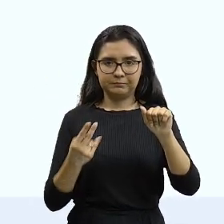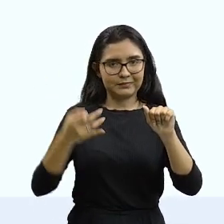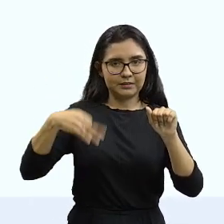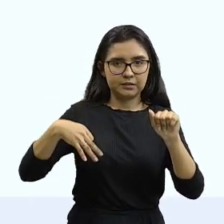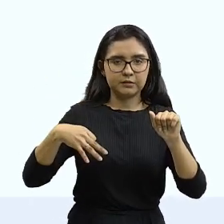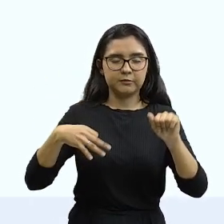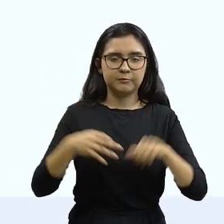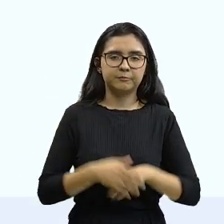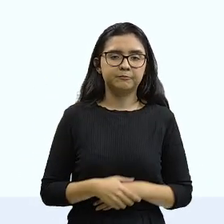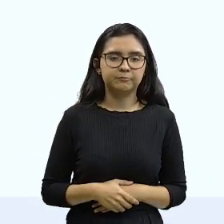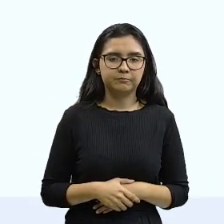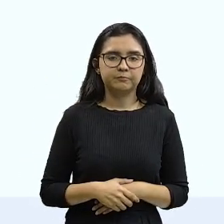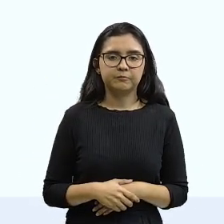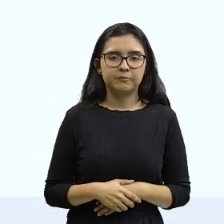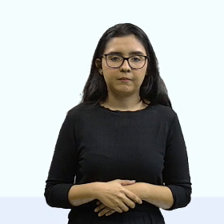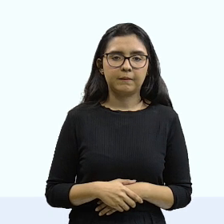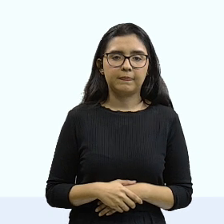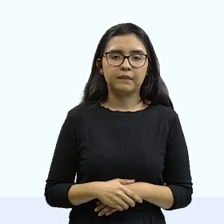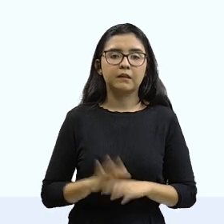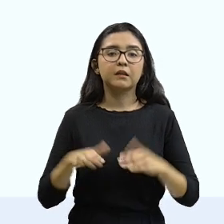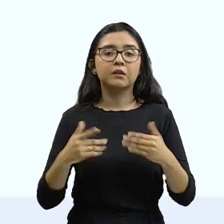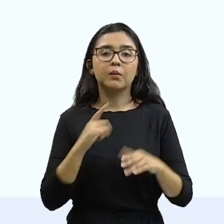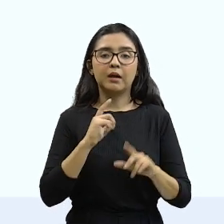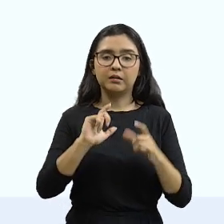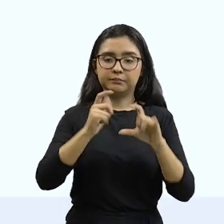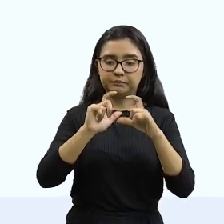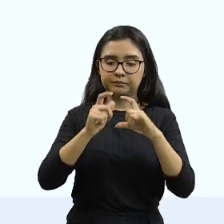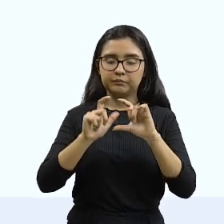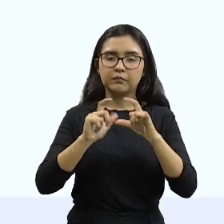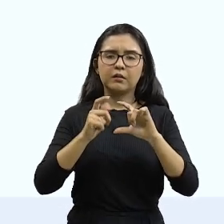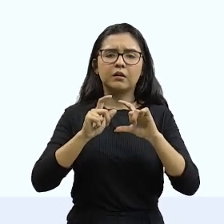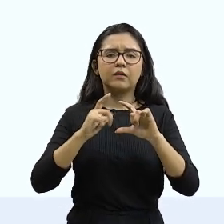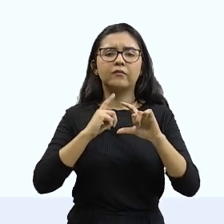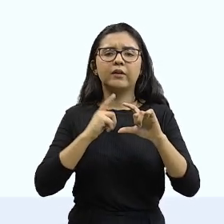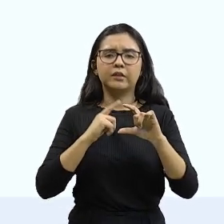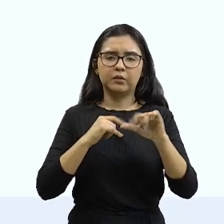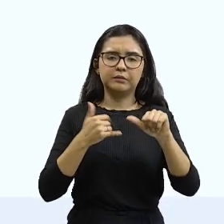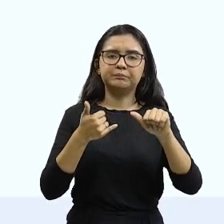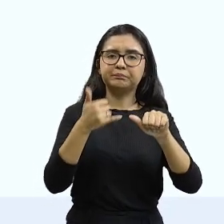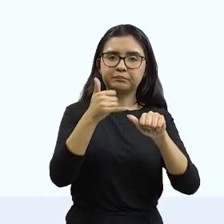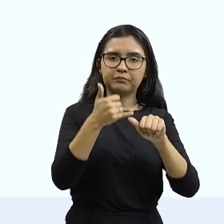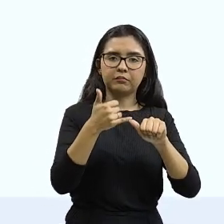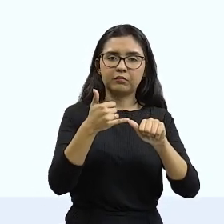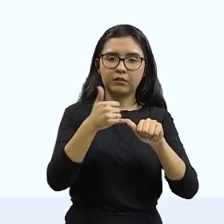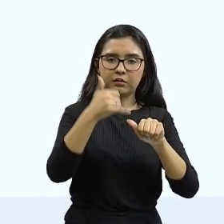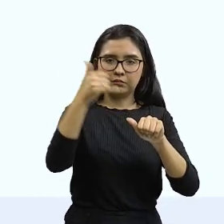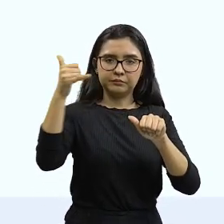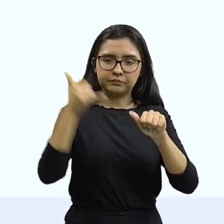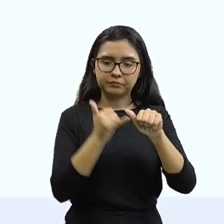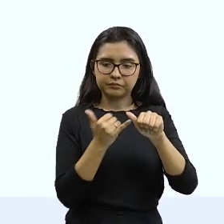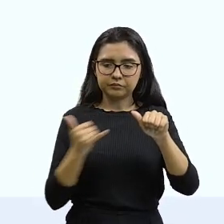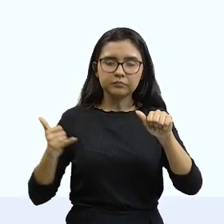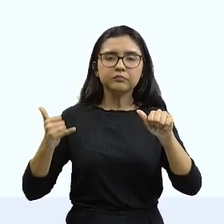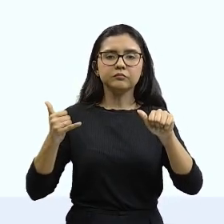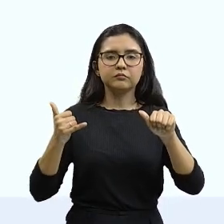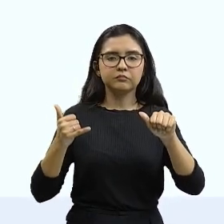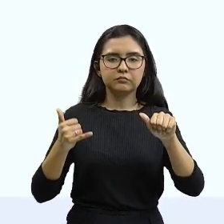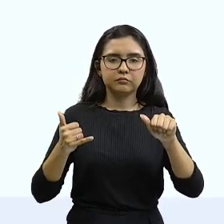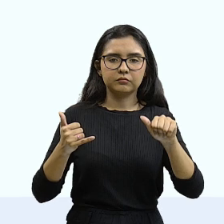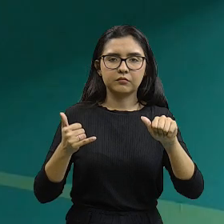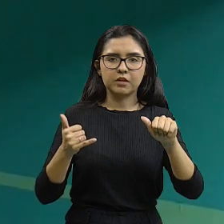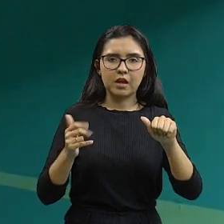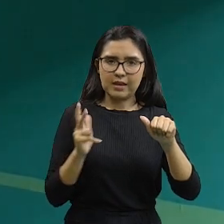beleza? Então, cada resistor vai ter uma corrente. Então, mas nunca terão correntes